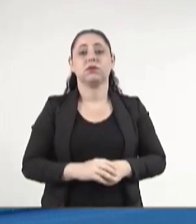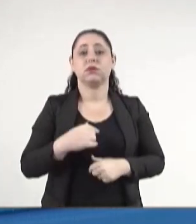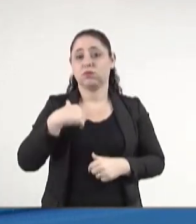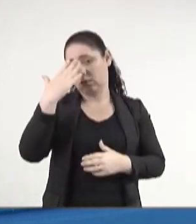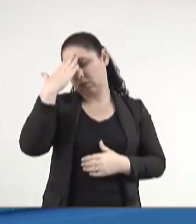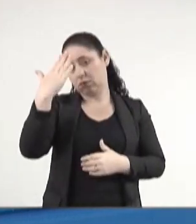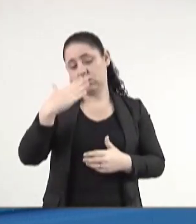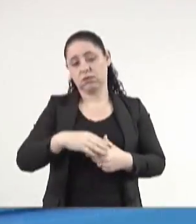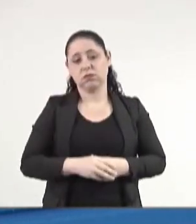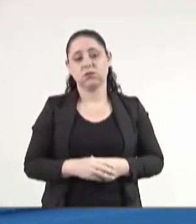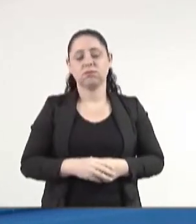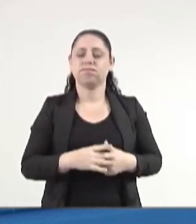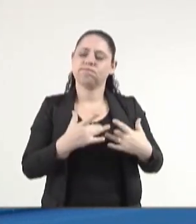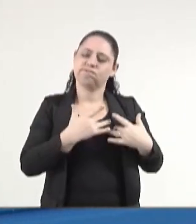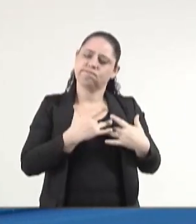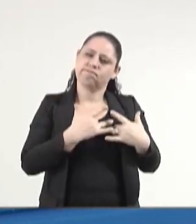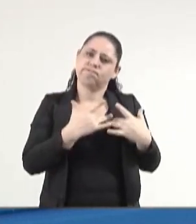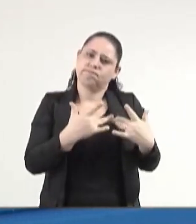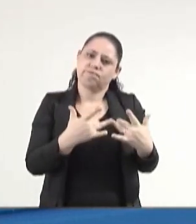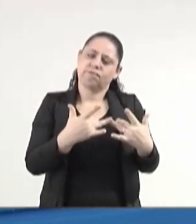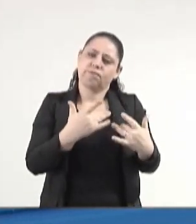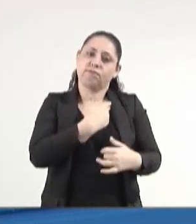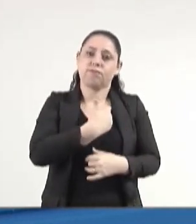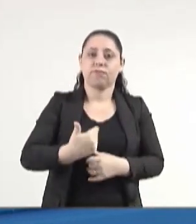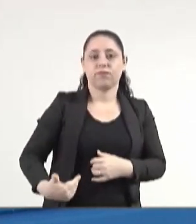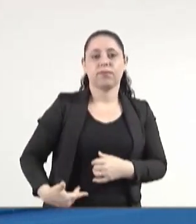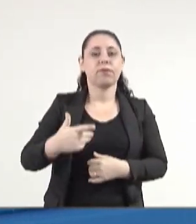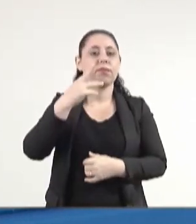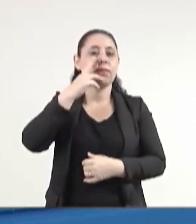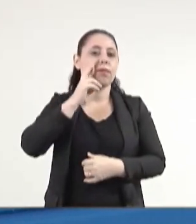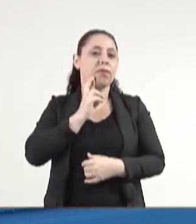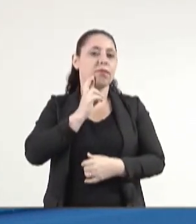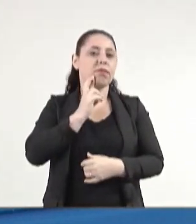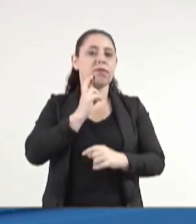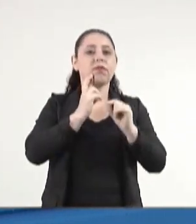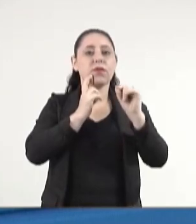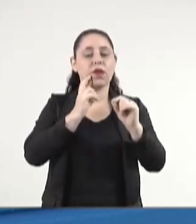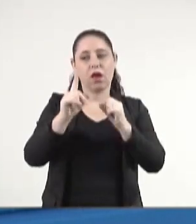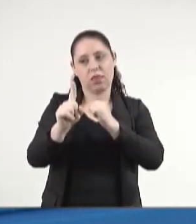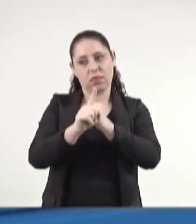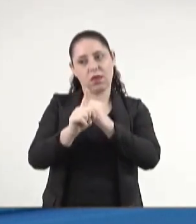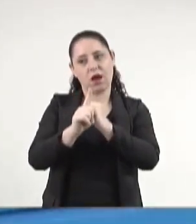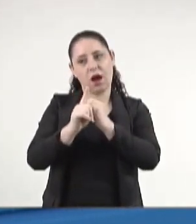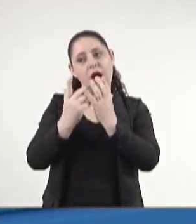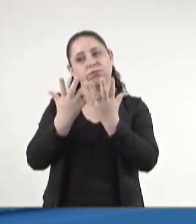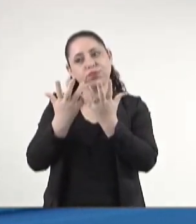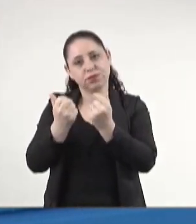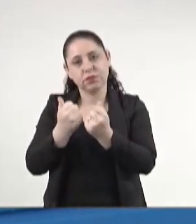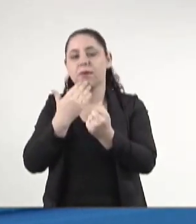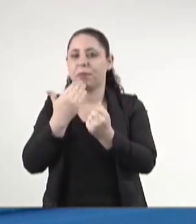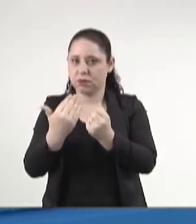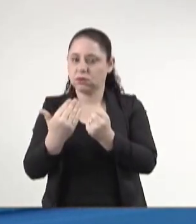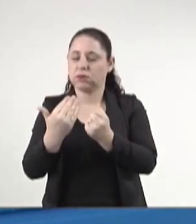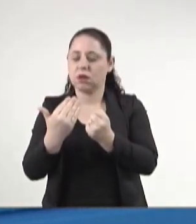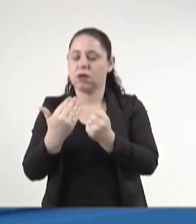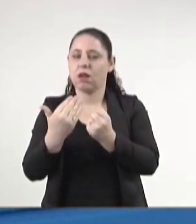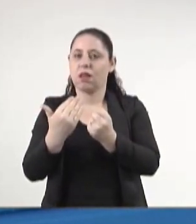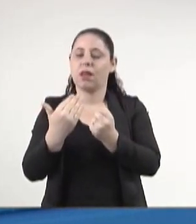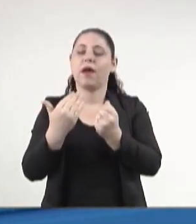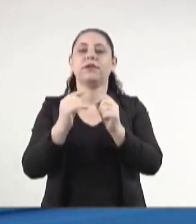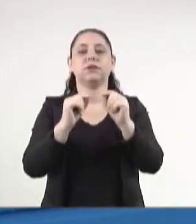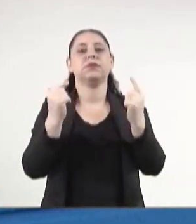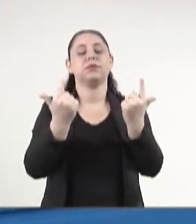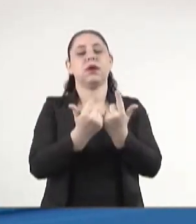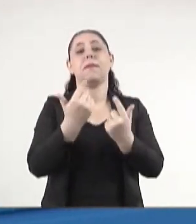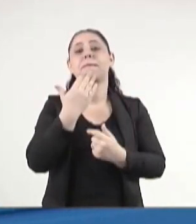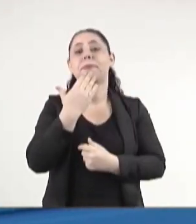nada, agradecer a sensibilidade do nosso governador Eduardo Riedel, que atendeu esse pedido nosso, dessa